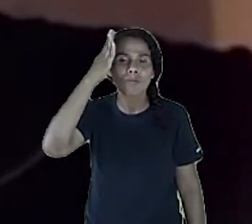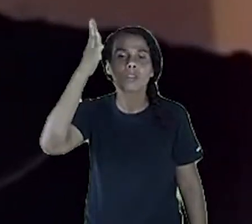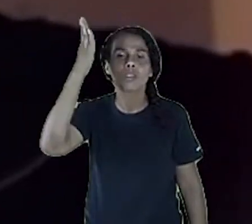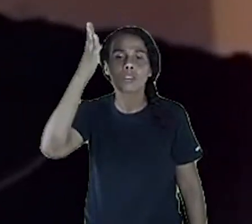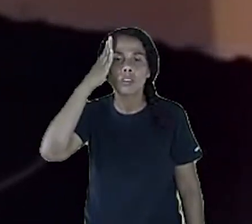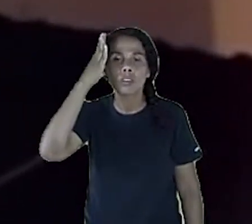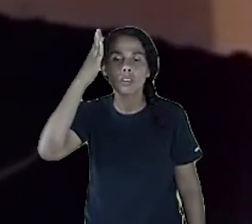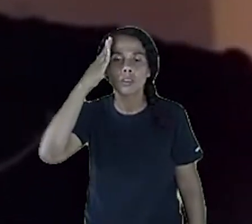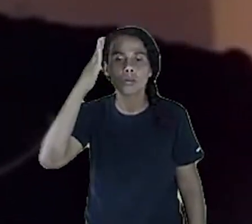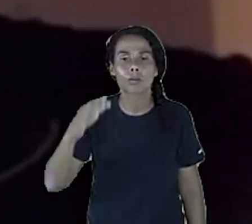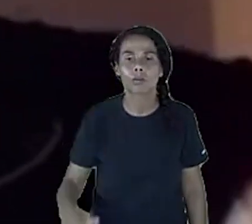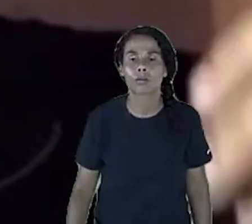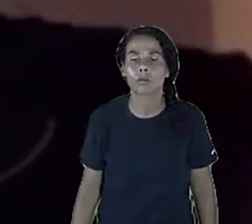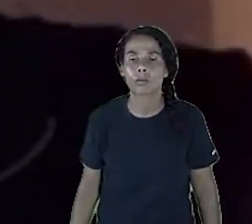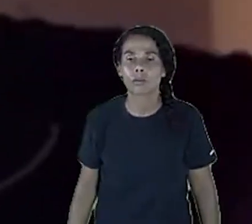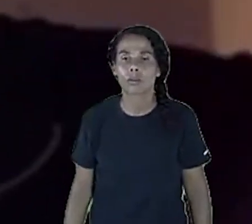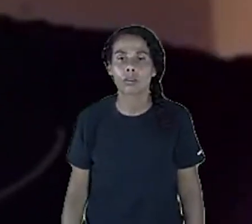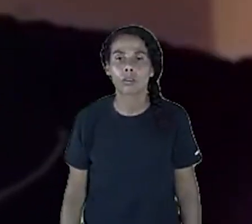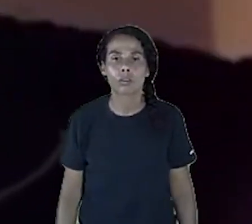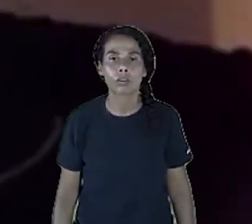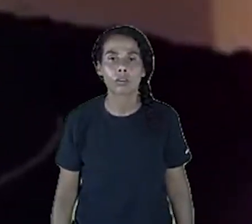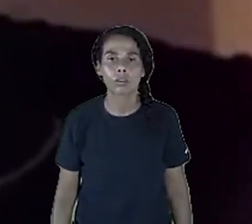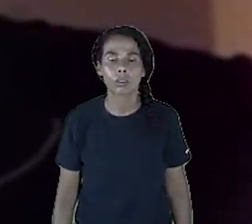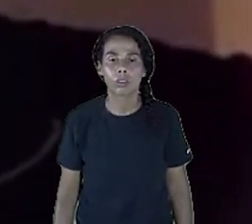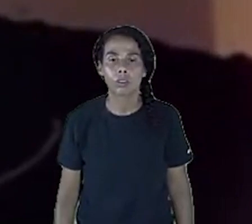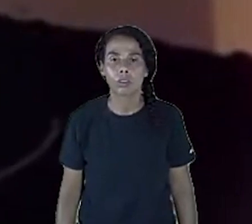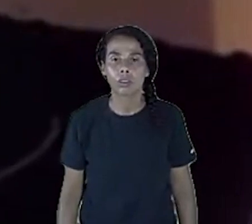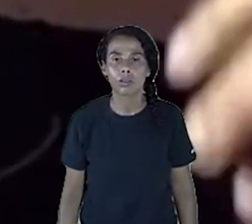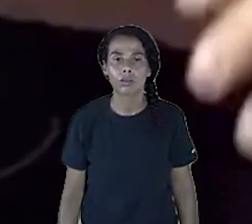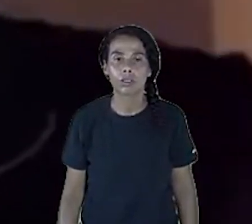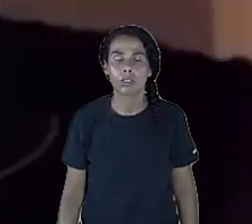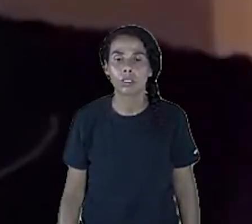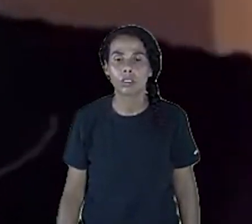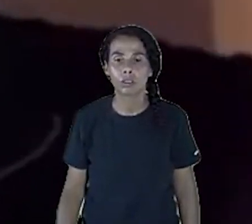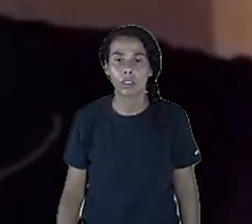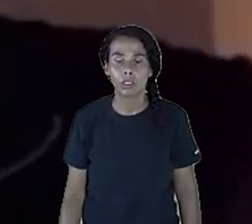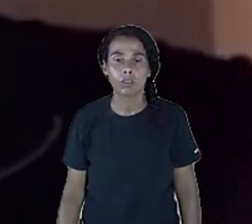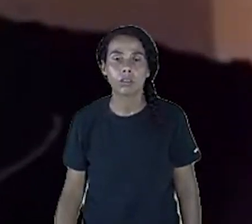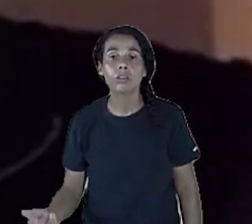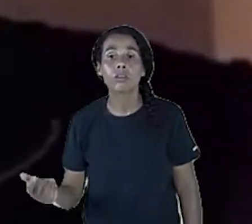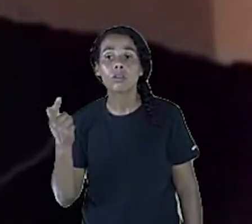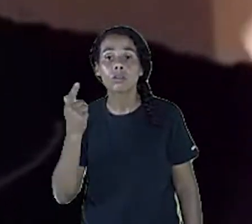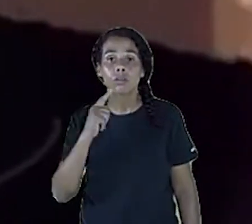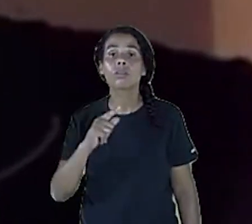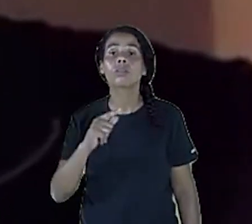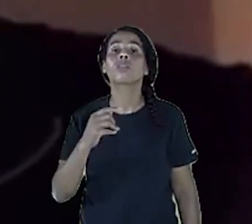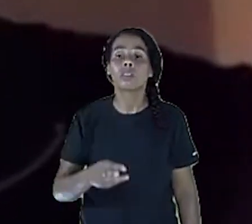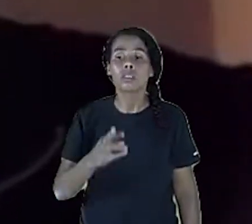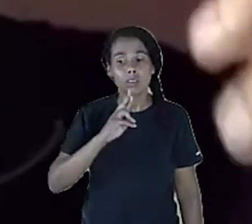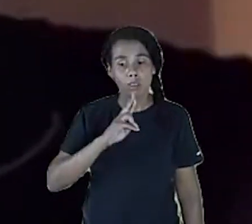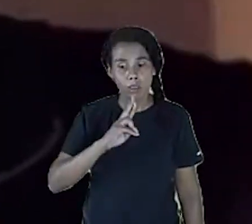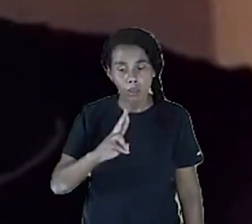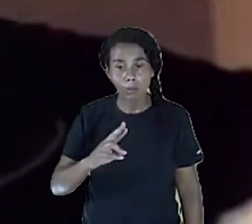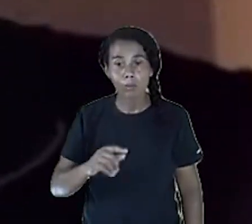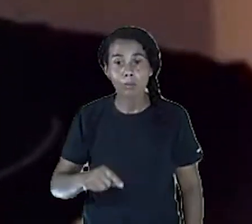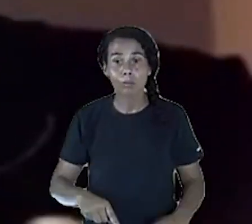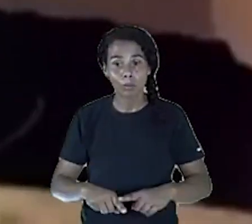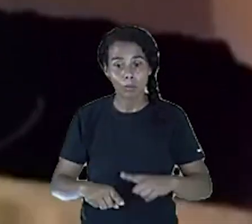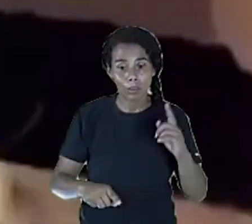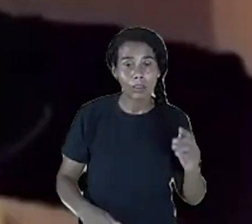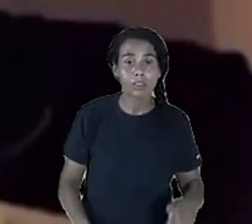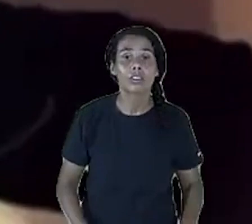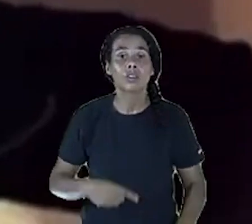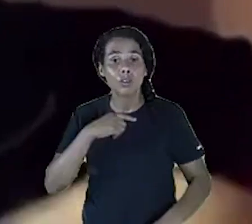se manifesta, e ao mesmo tempo respondendo àquilo com perguntas, com inquirições e